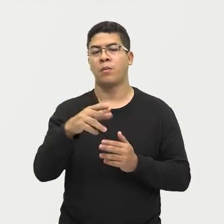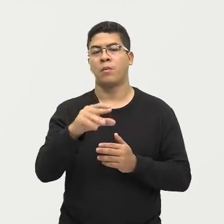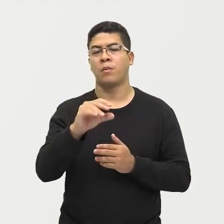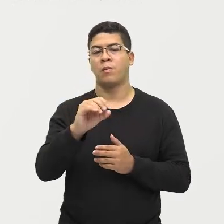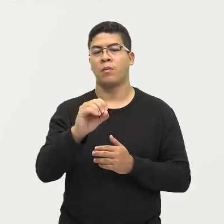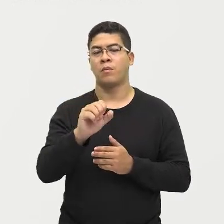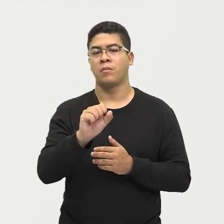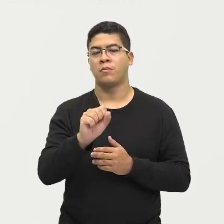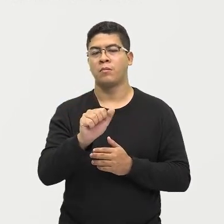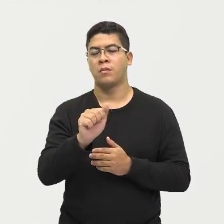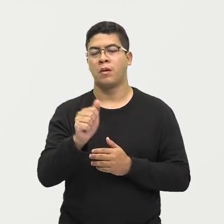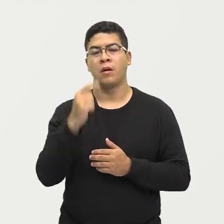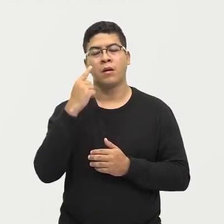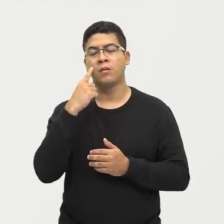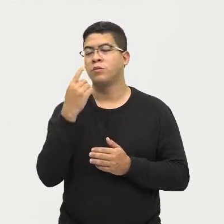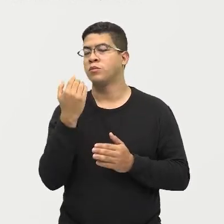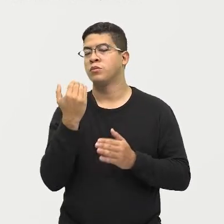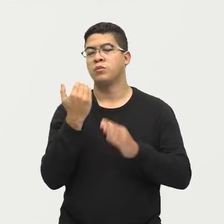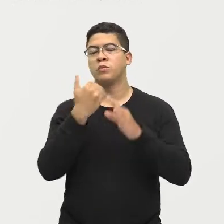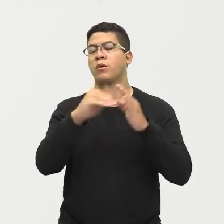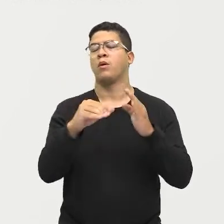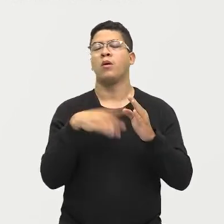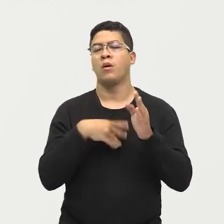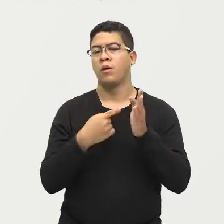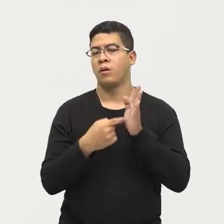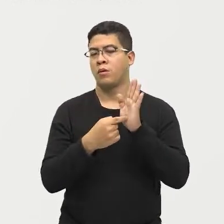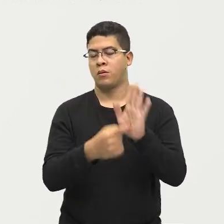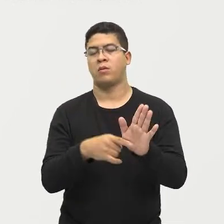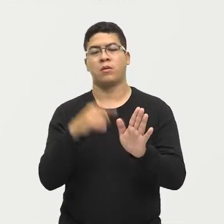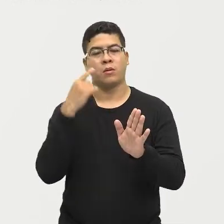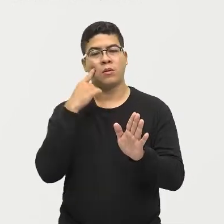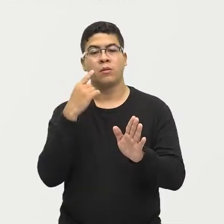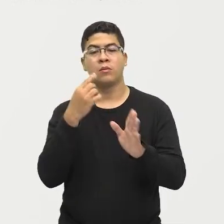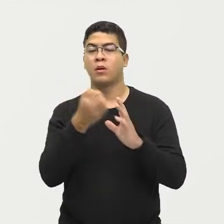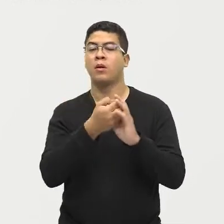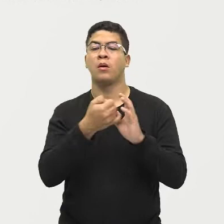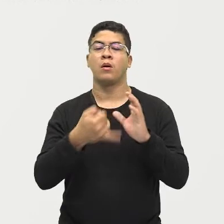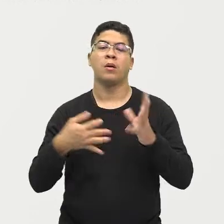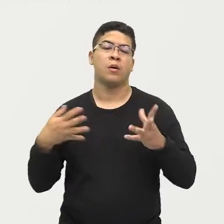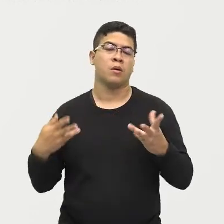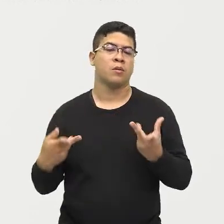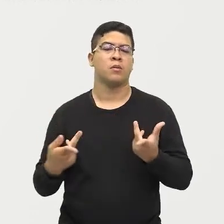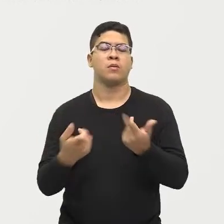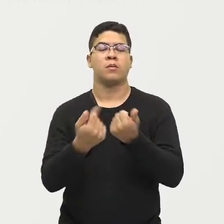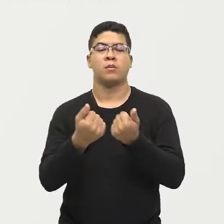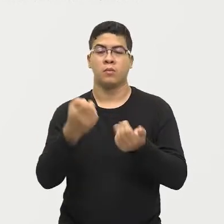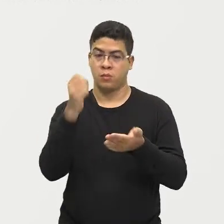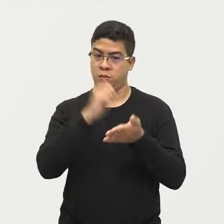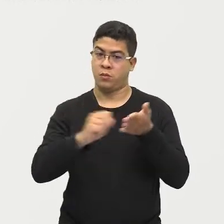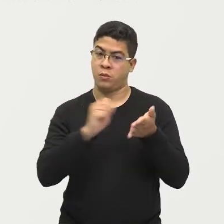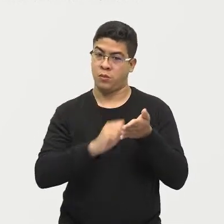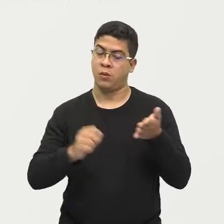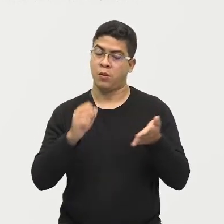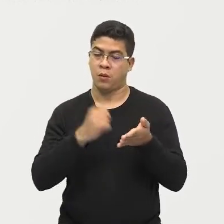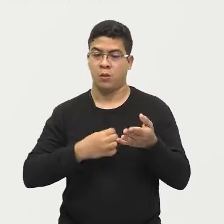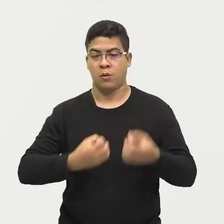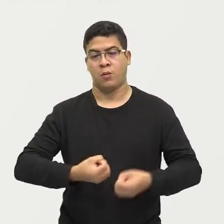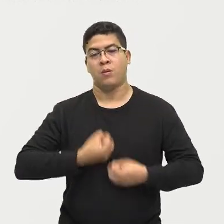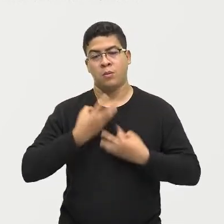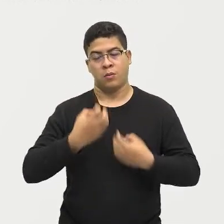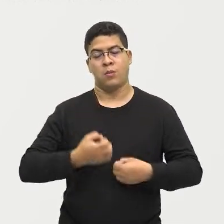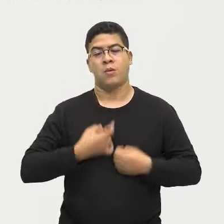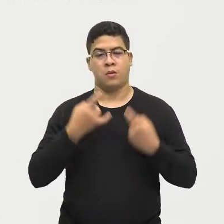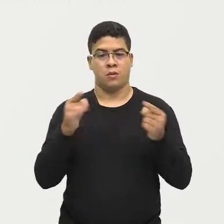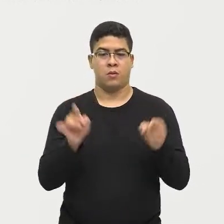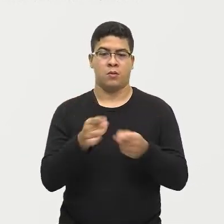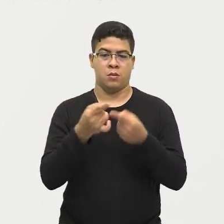ele representa apenas o resultado das pesquisas e das qualidades do autor como poeta, prosador, músico